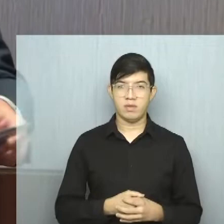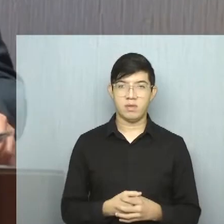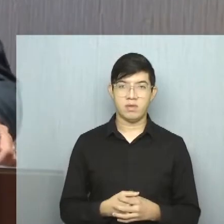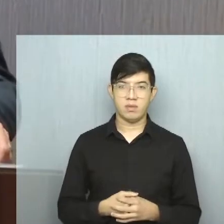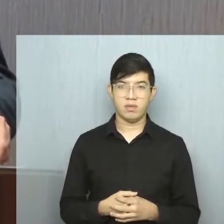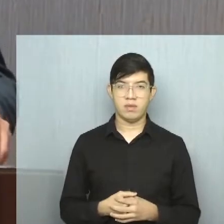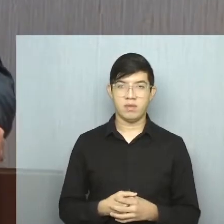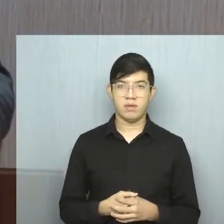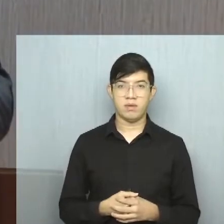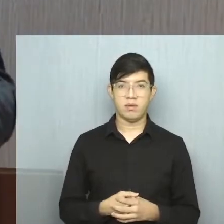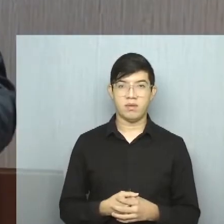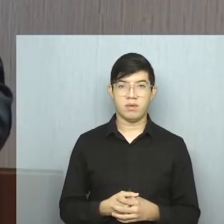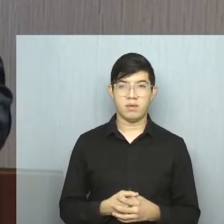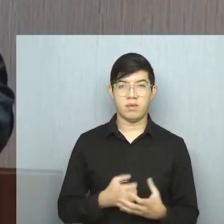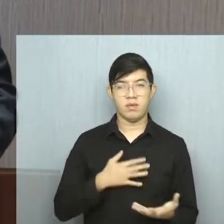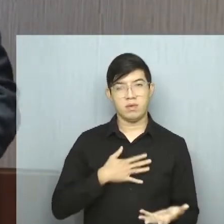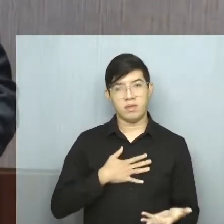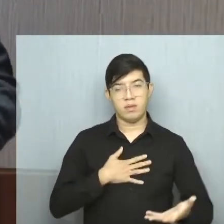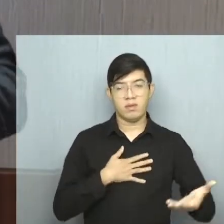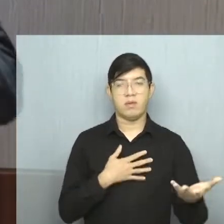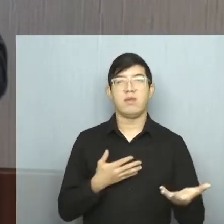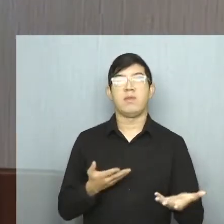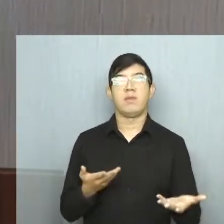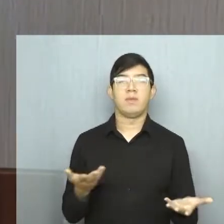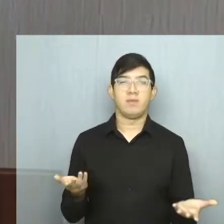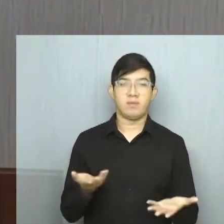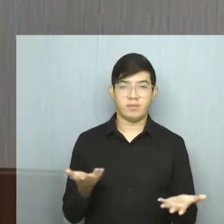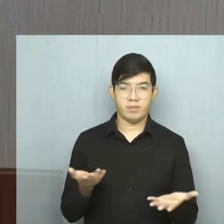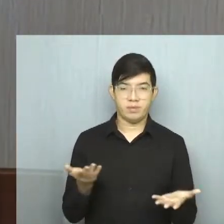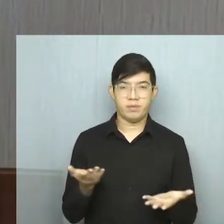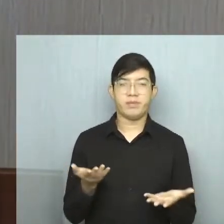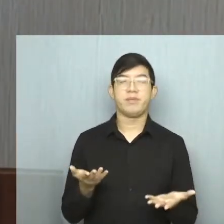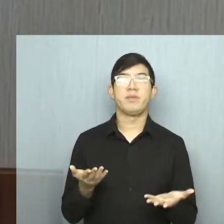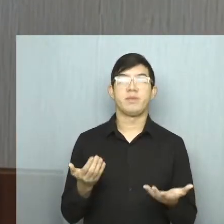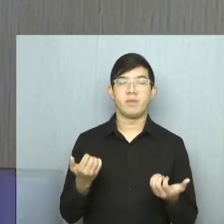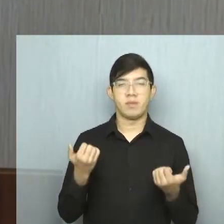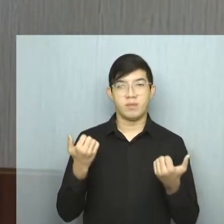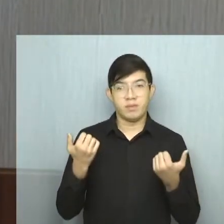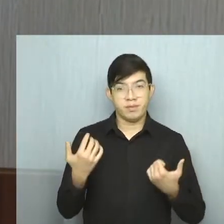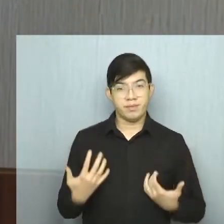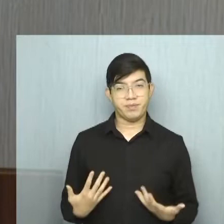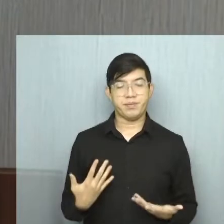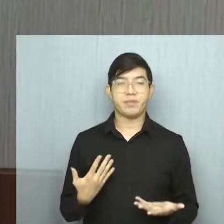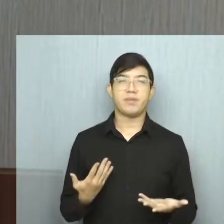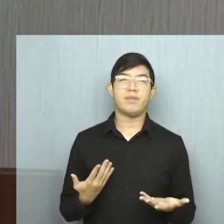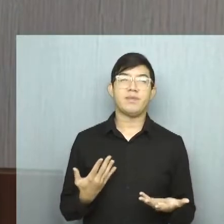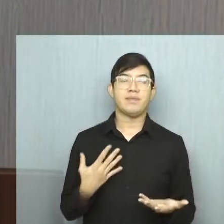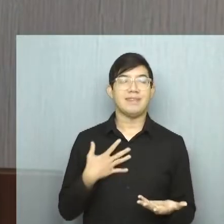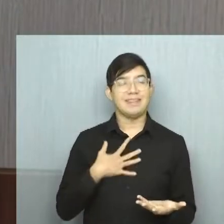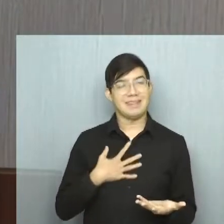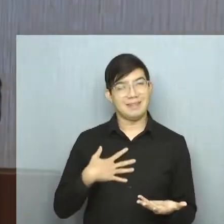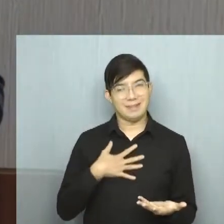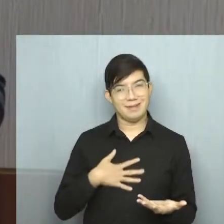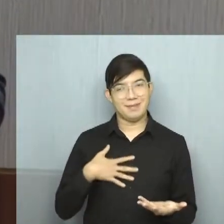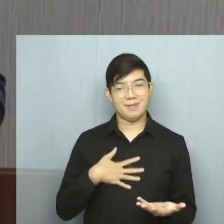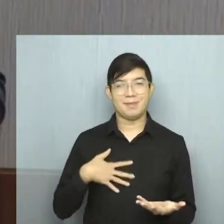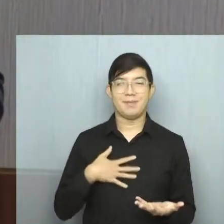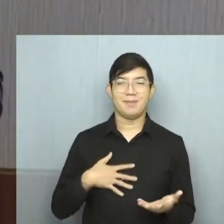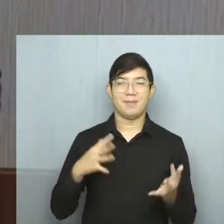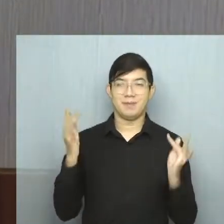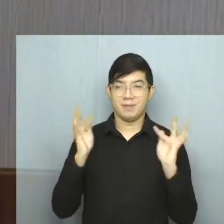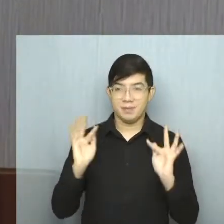Eu gostaria de, inicialmente, dizer da alegria de estar aqui hoje